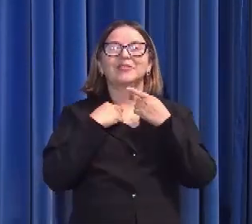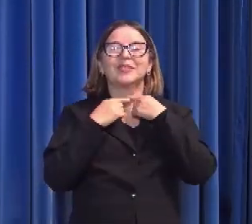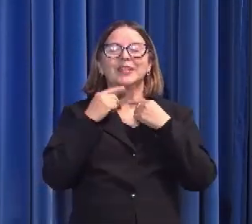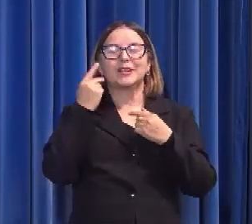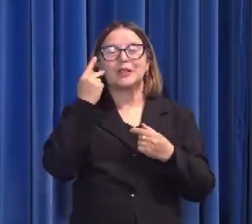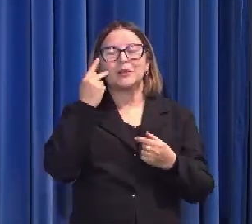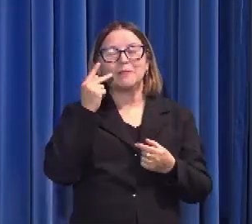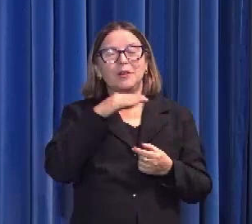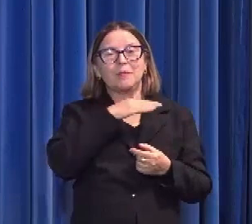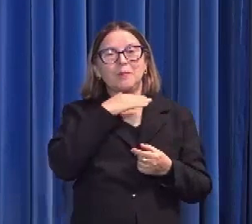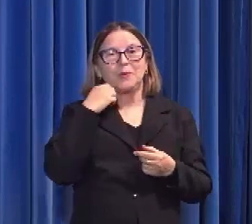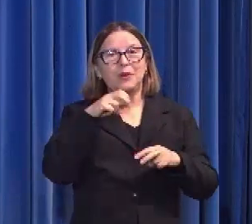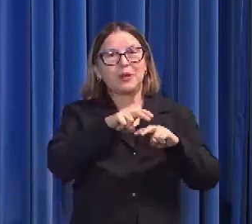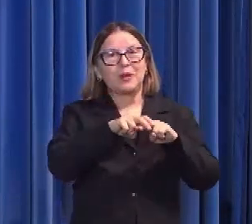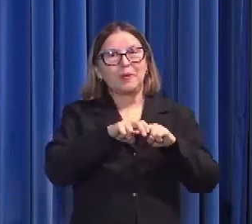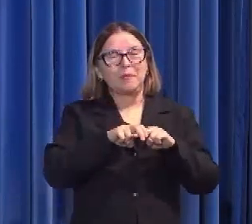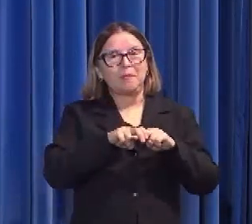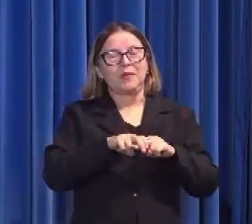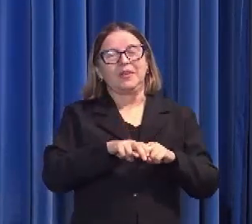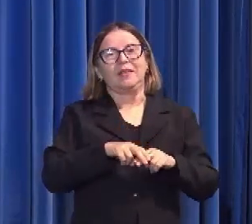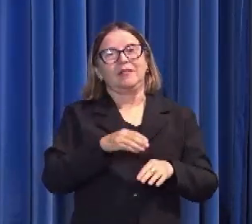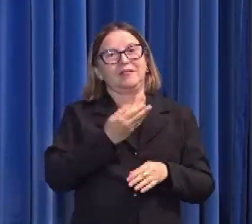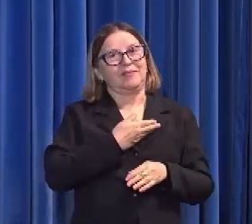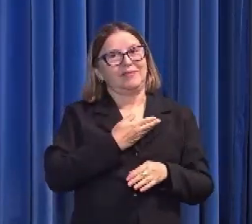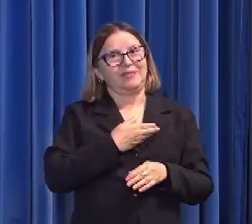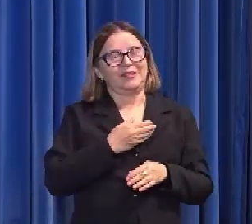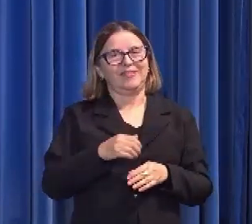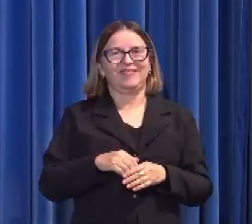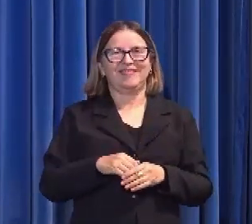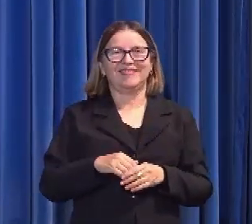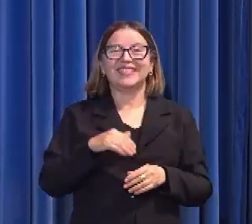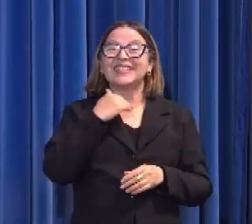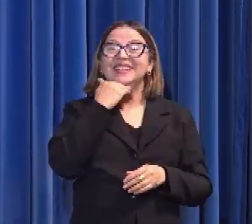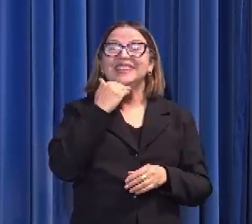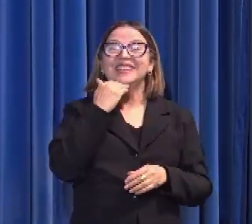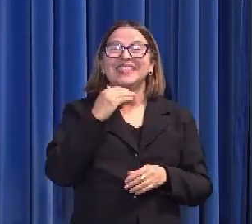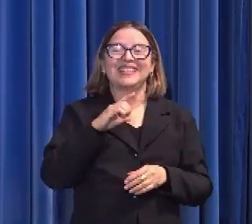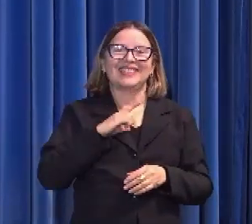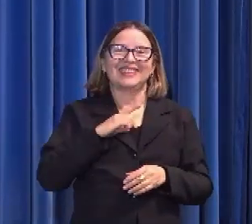de dar a sua vida em favor dos seus amigos